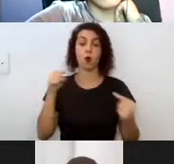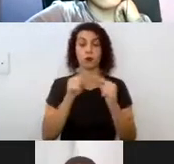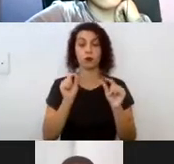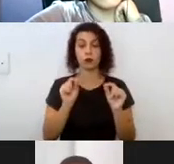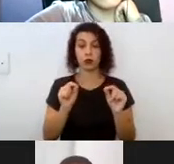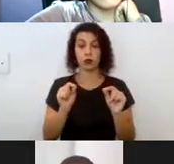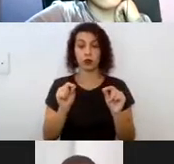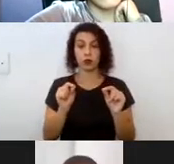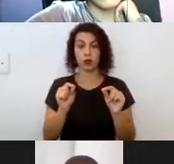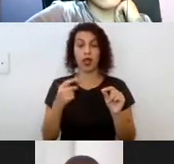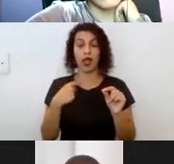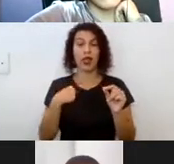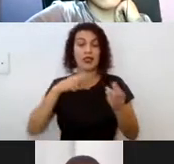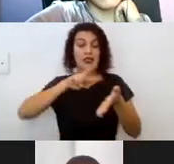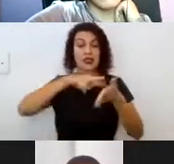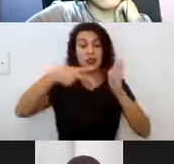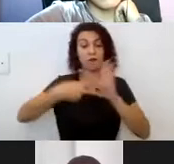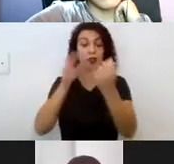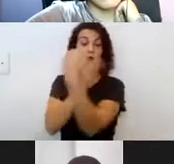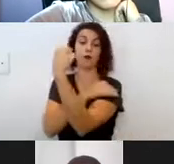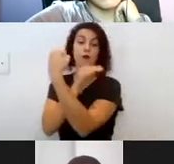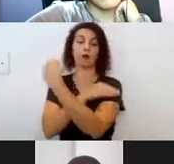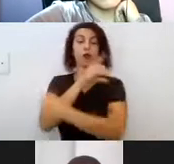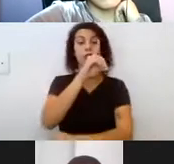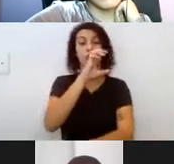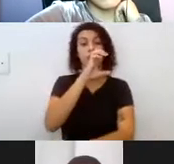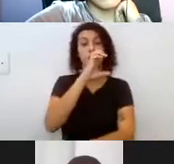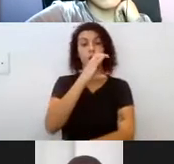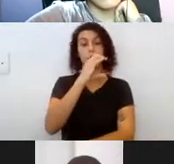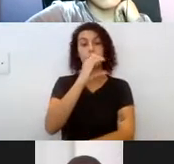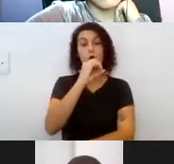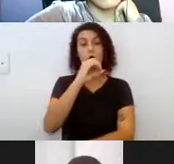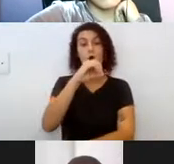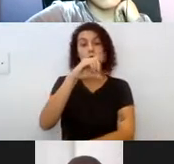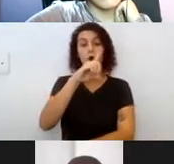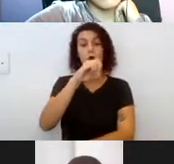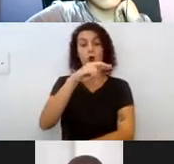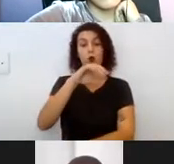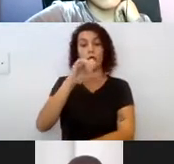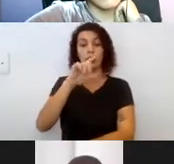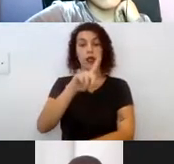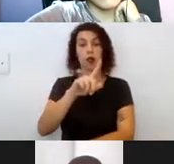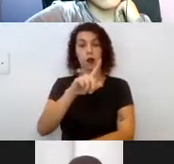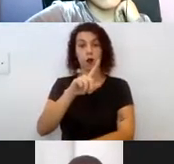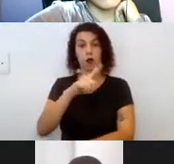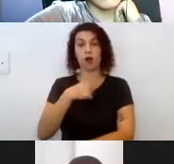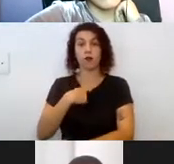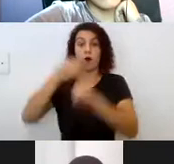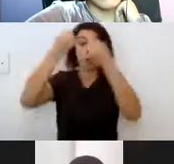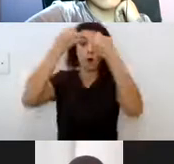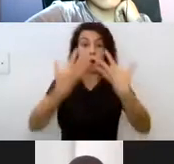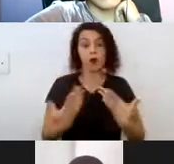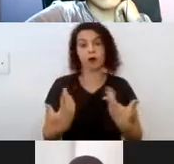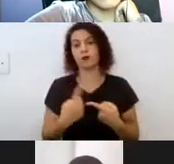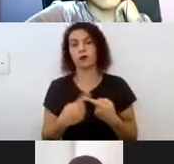isso aqui tá não é meu compromisso que eu não quero fechar esse compromisso que eu tô com meu dia se Eu precisaria aí